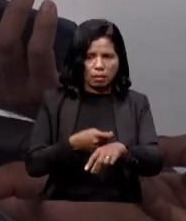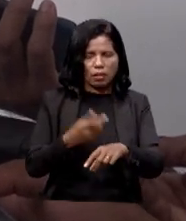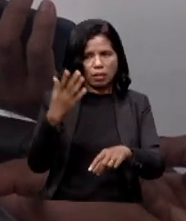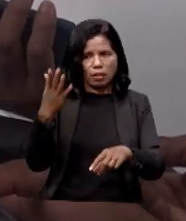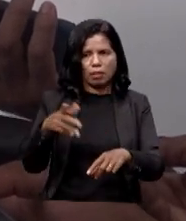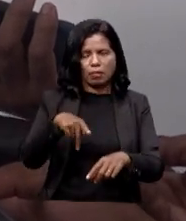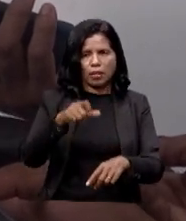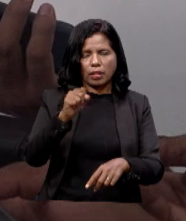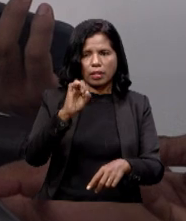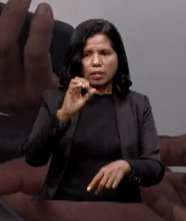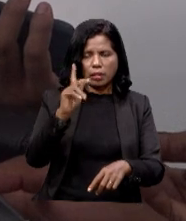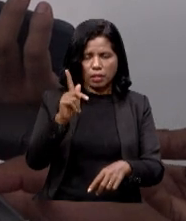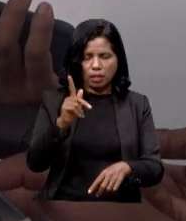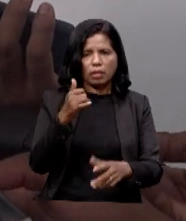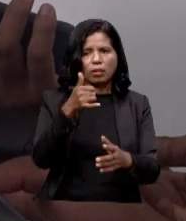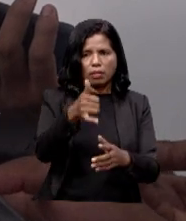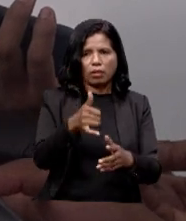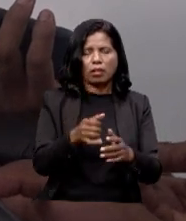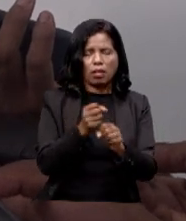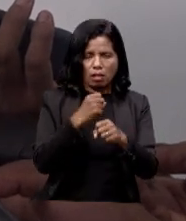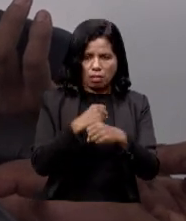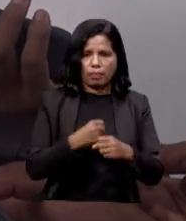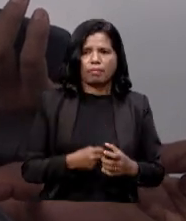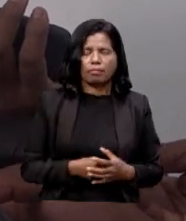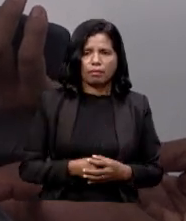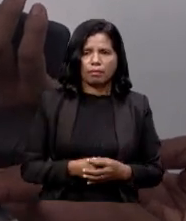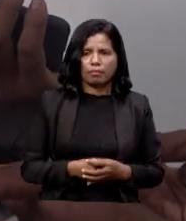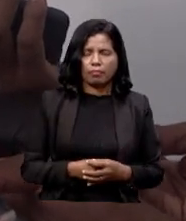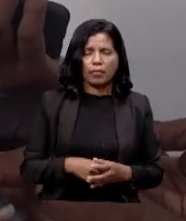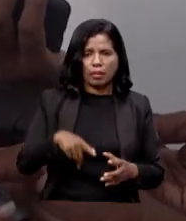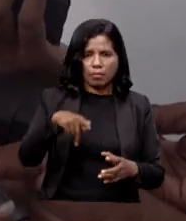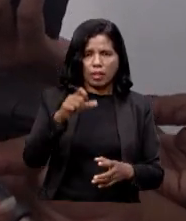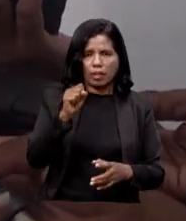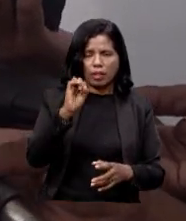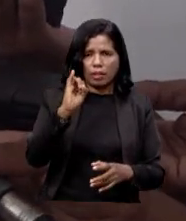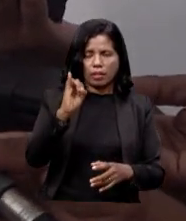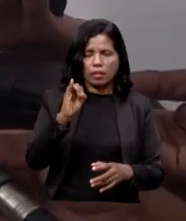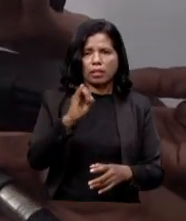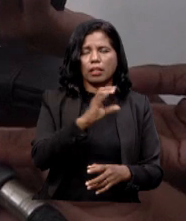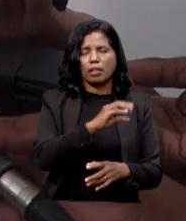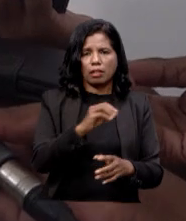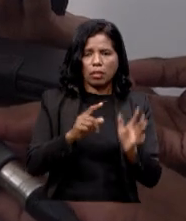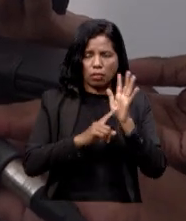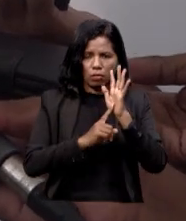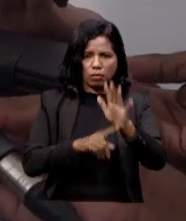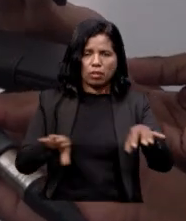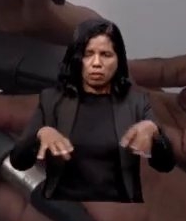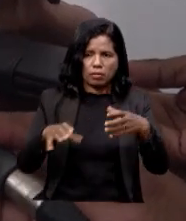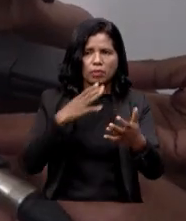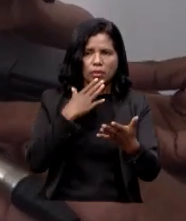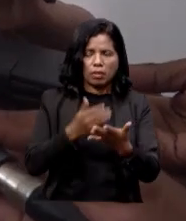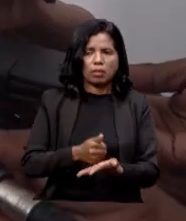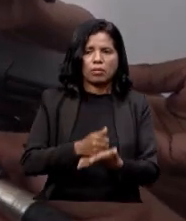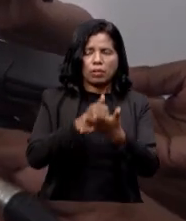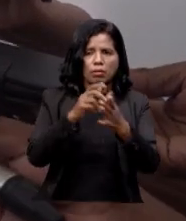kira pisi tokeras iha ne mak pisi halo pisi continua haturu ni persesuaian servisu hor halo atendimento ba